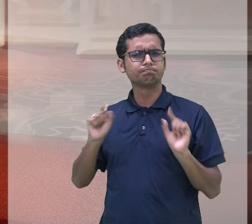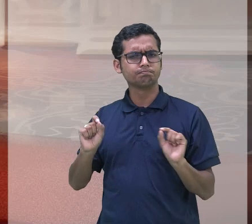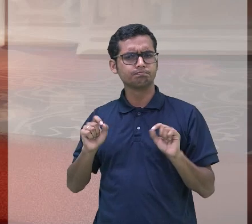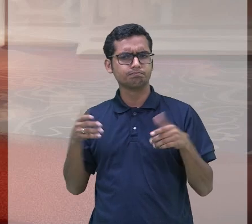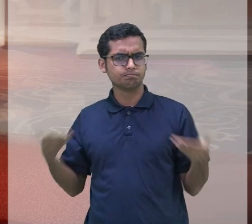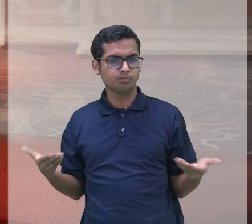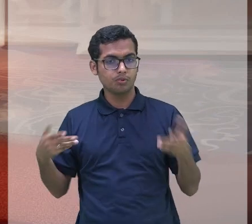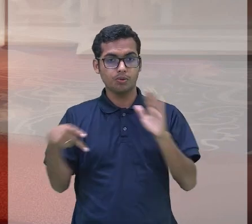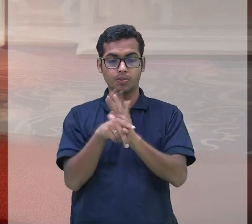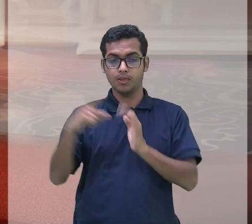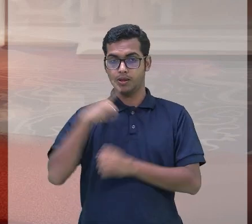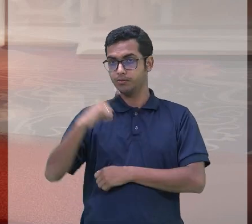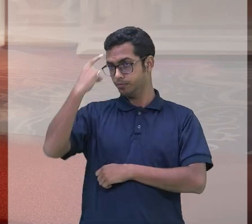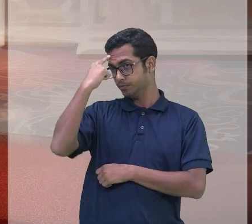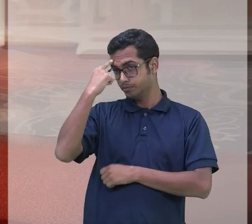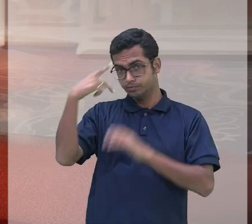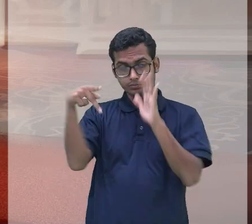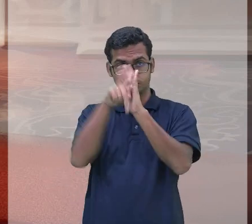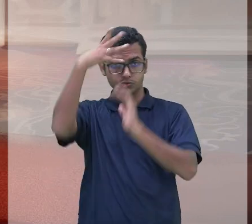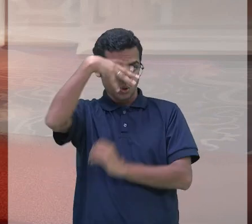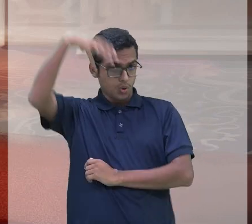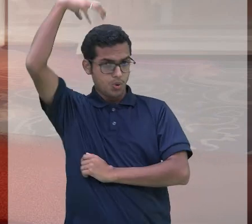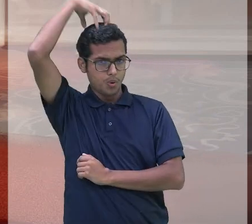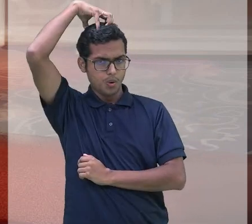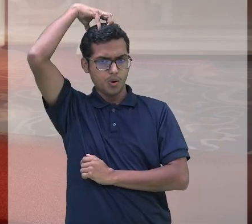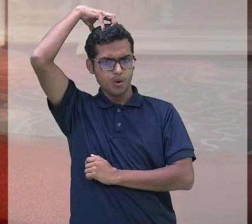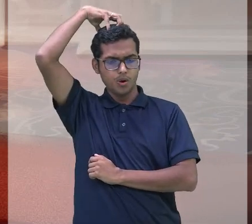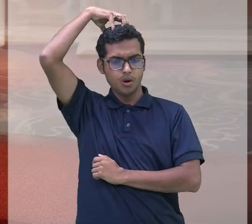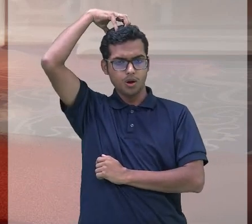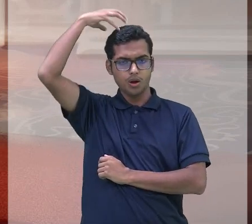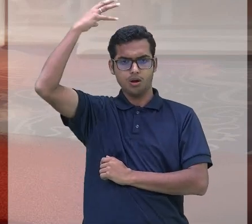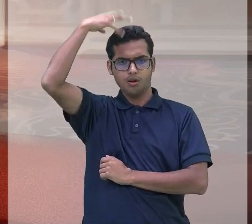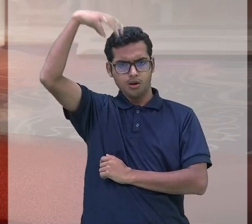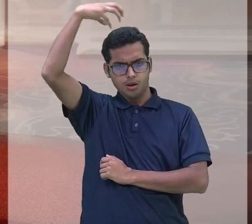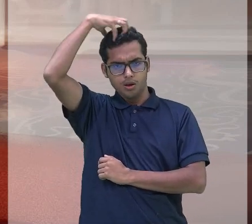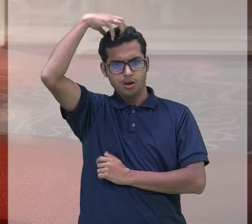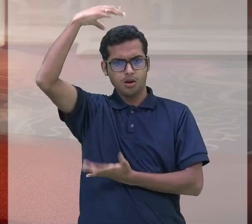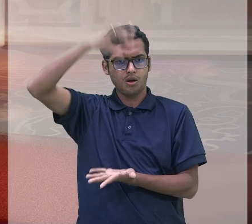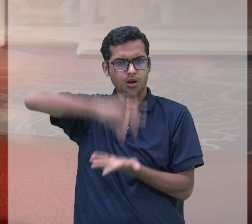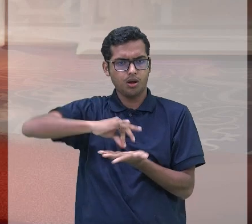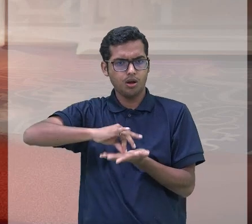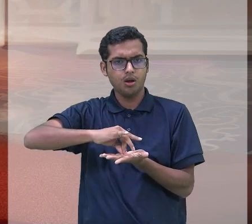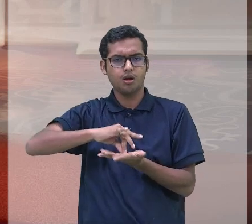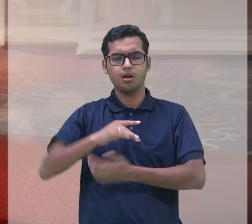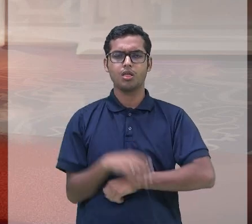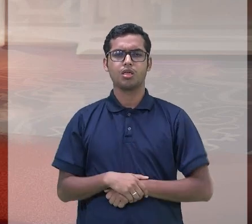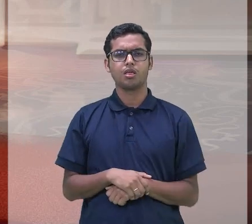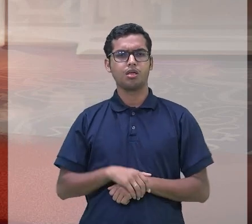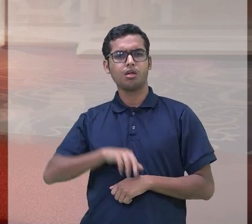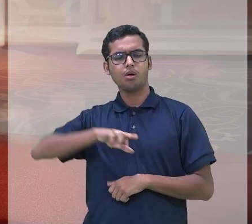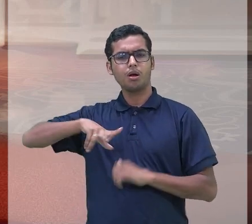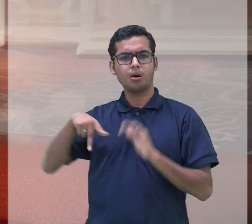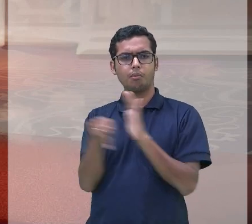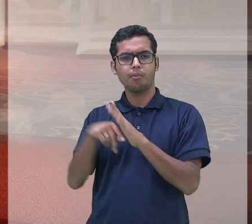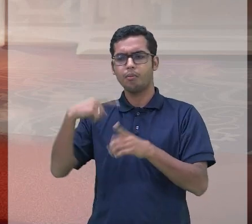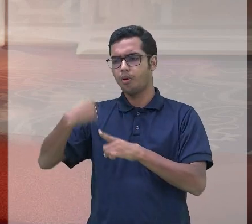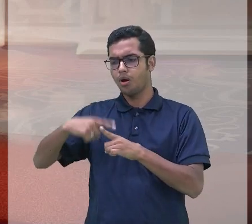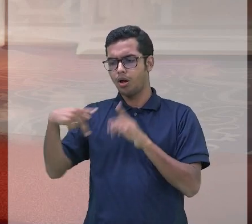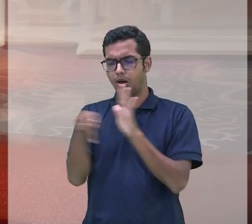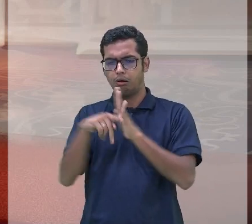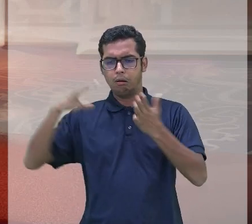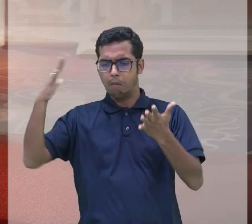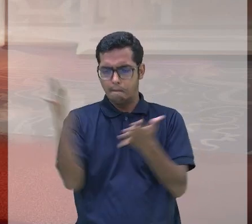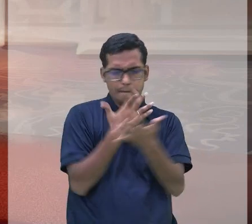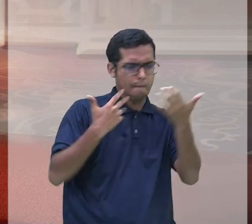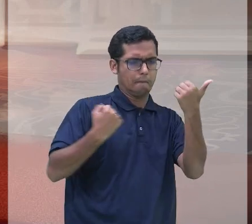ideia de que o rei é rei, não porque ele quer, não porque ele guerreou, não porque ele conquistou aquele lugar, mas justamente